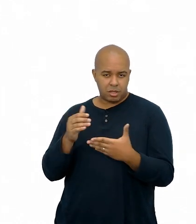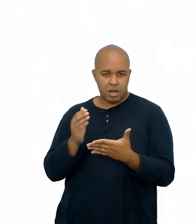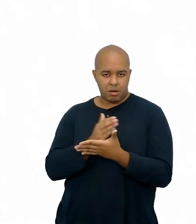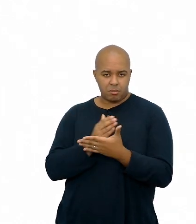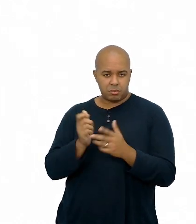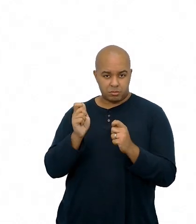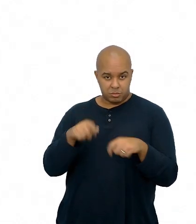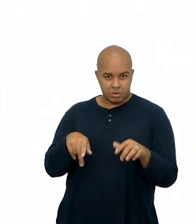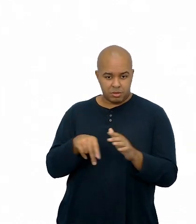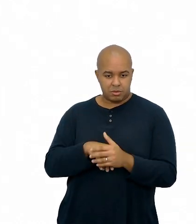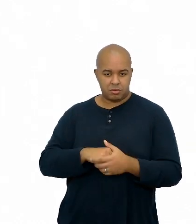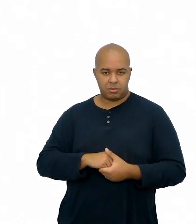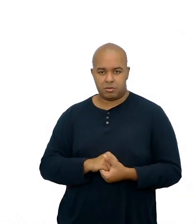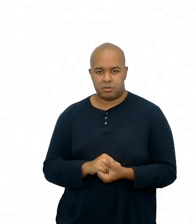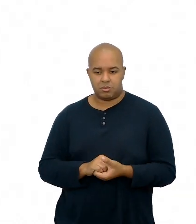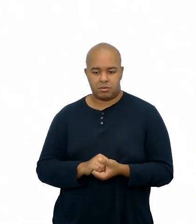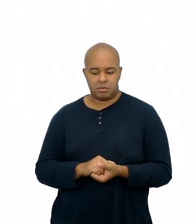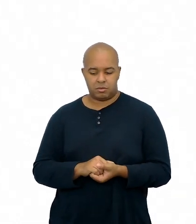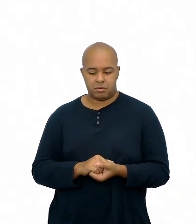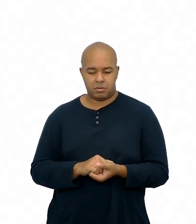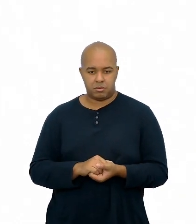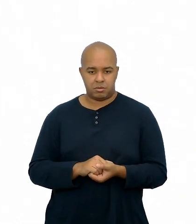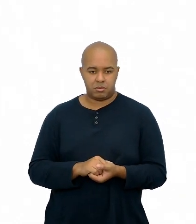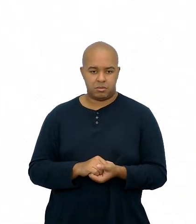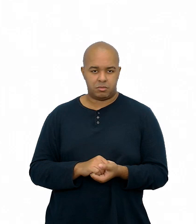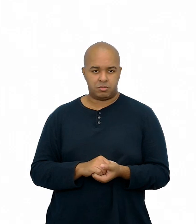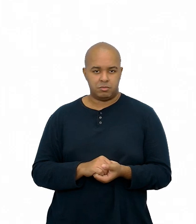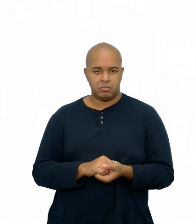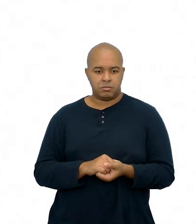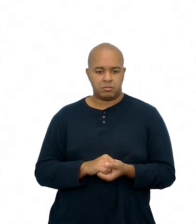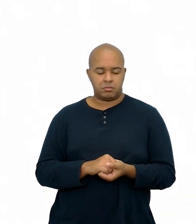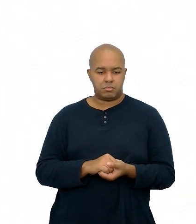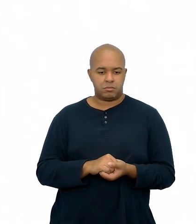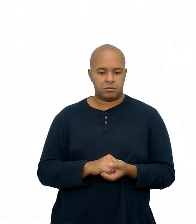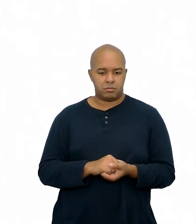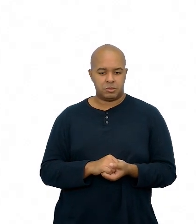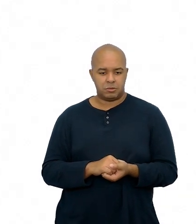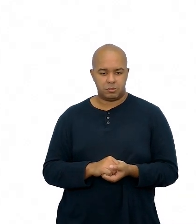algumas possibilidades. Então, vamos lá.